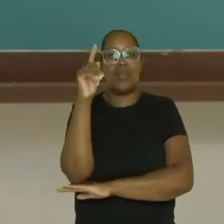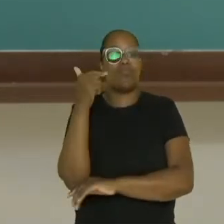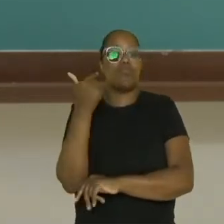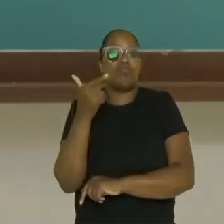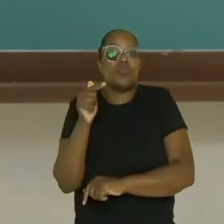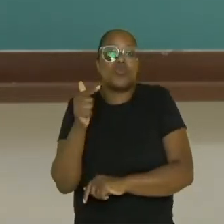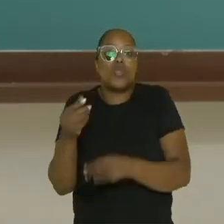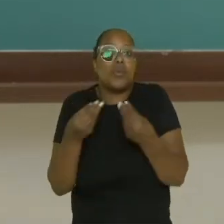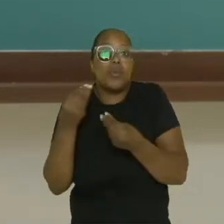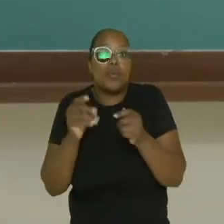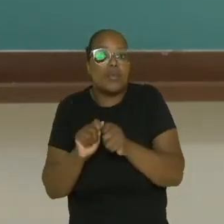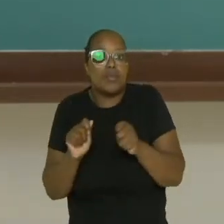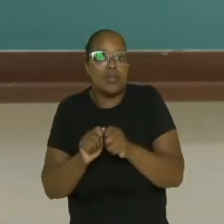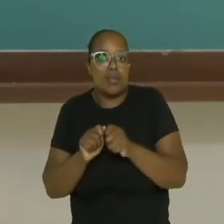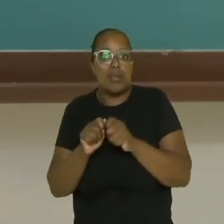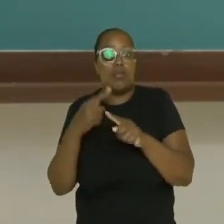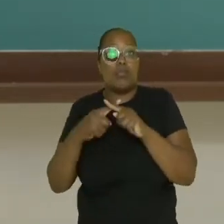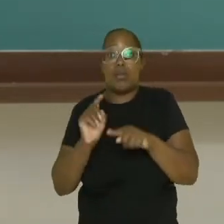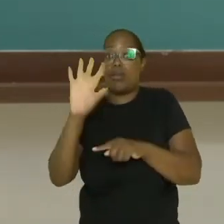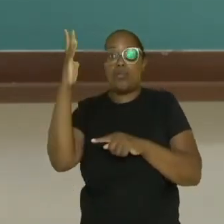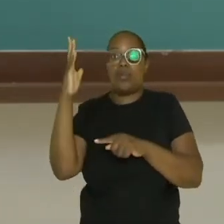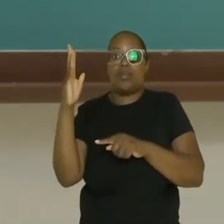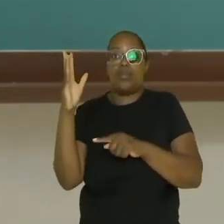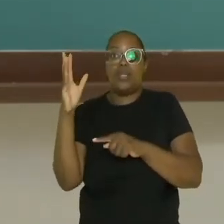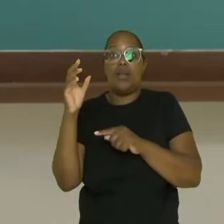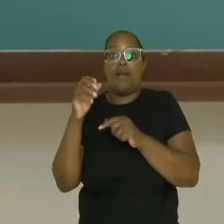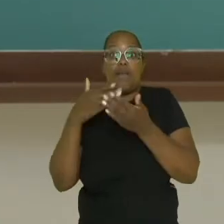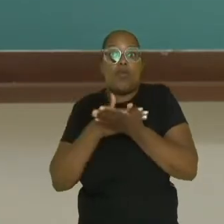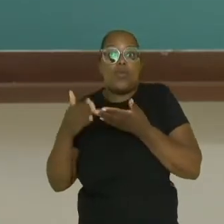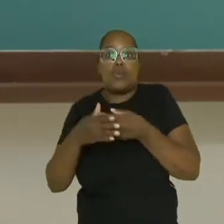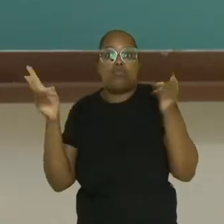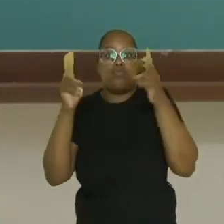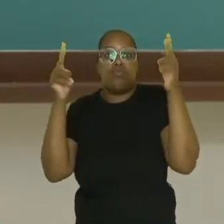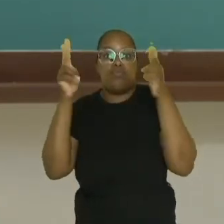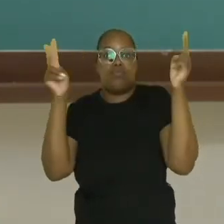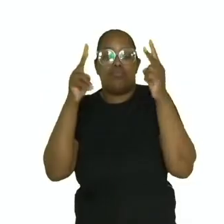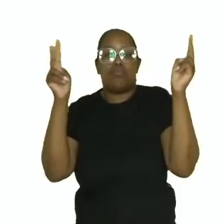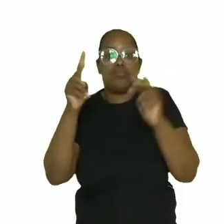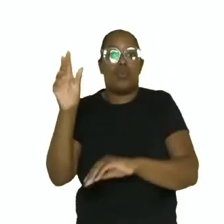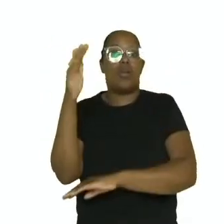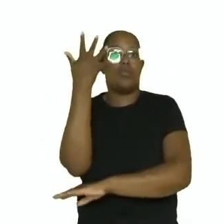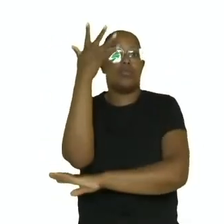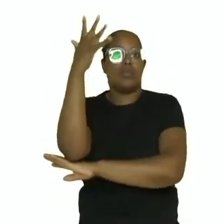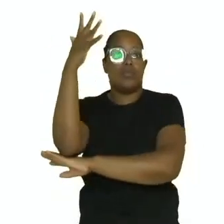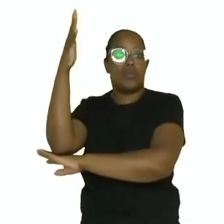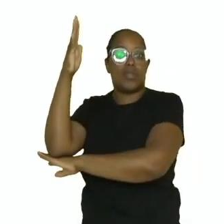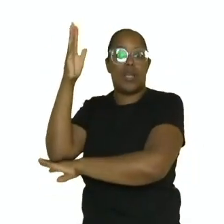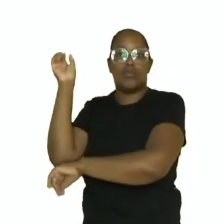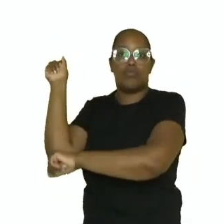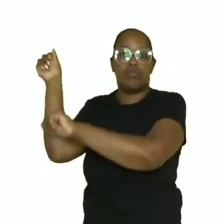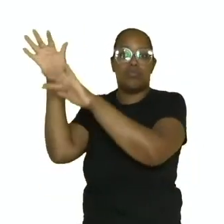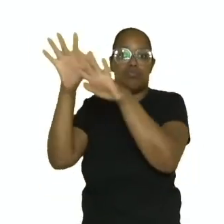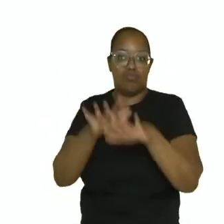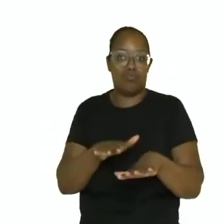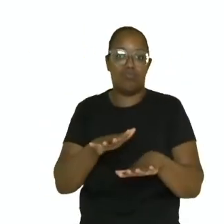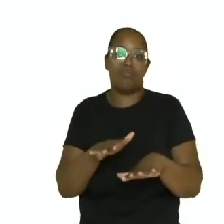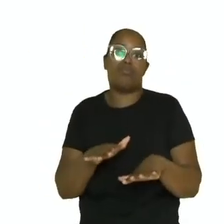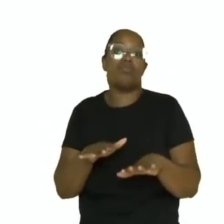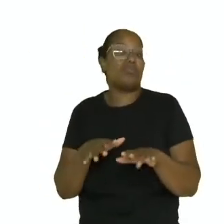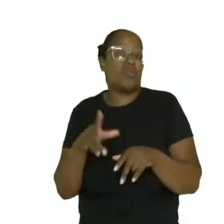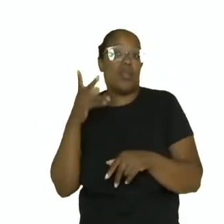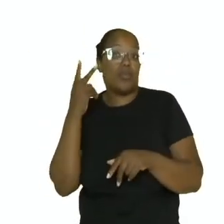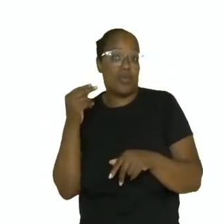fazer, as tempestades sempre existirão, mas olha a possibilidade, olha a visão que ela nos dá a partir do momento